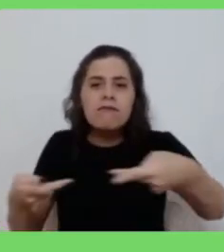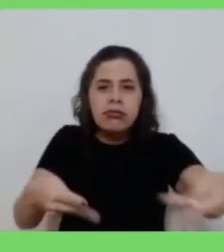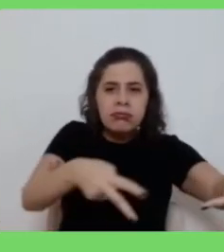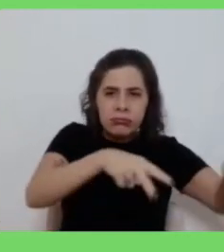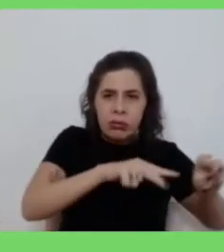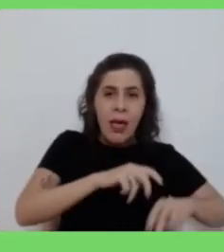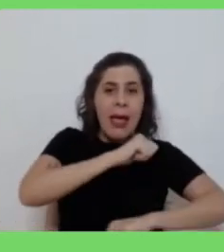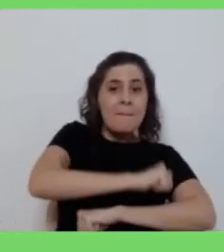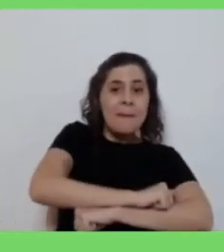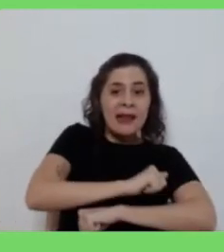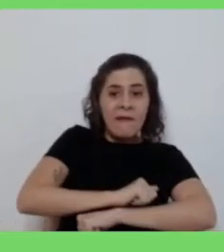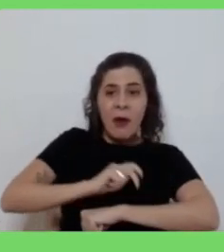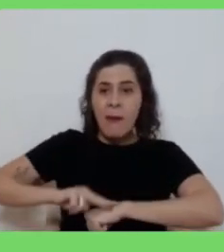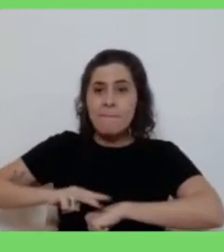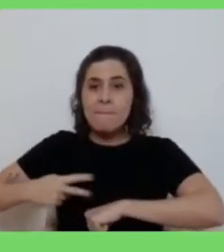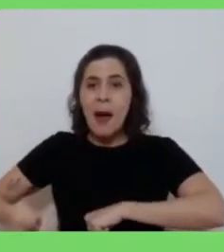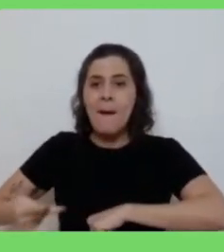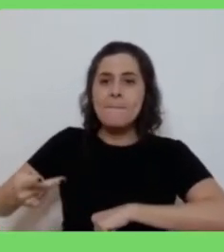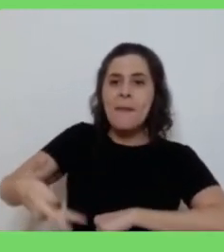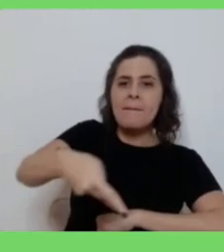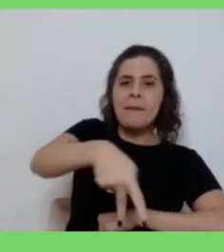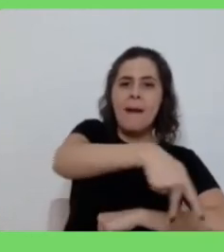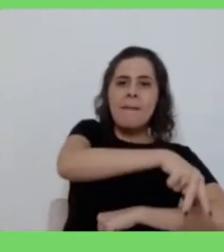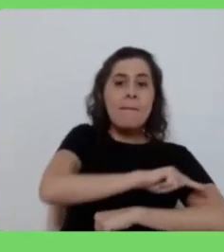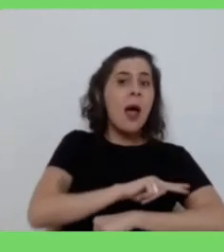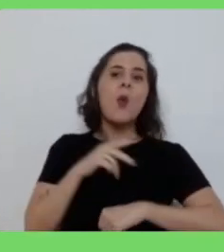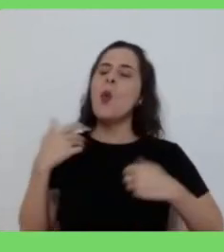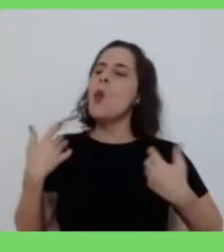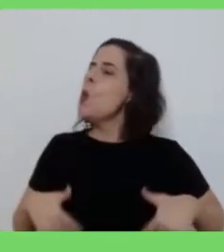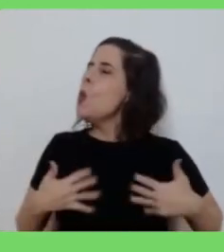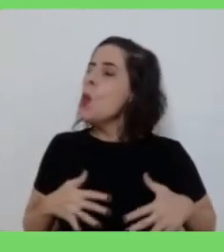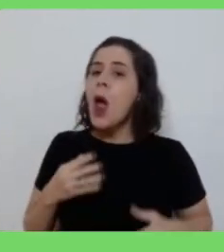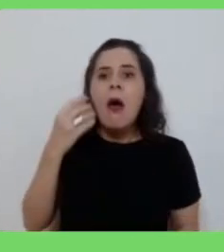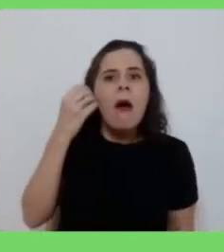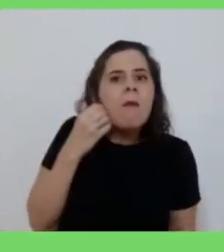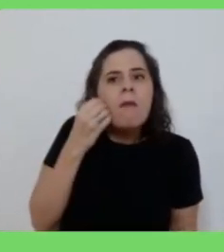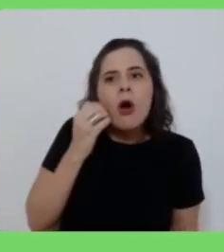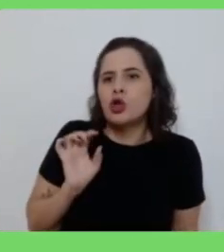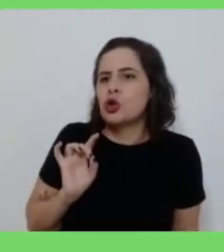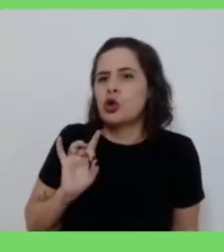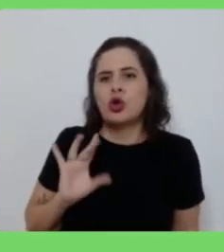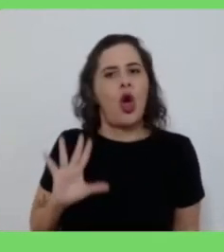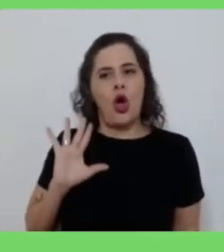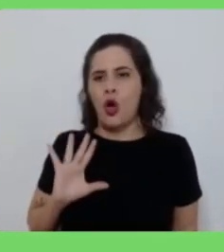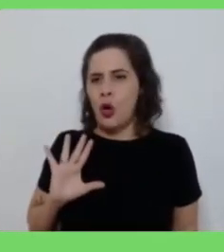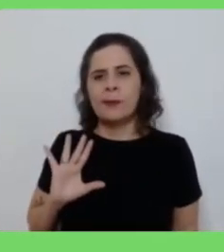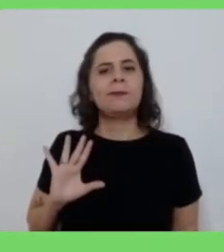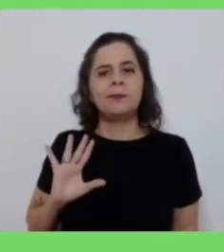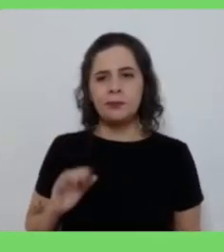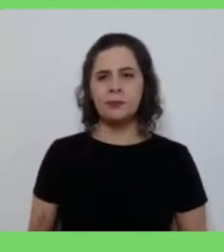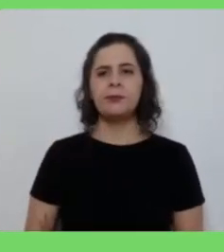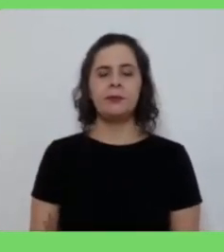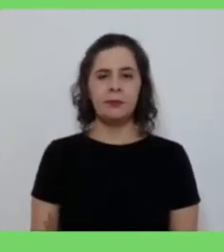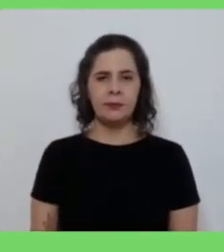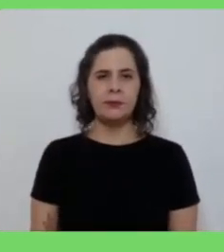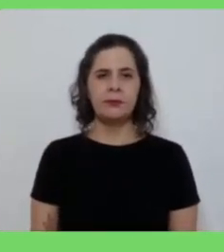também né então tudo ainda tava muito no experimento uhum a